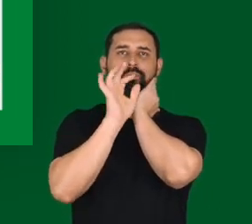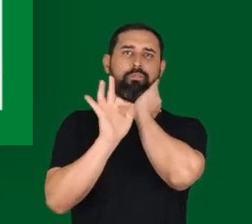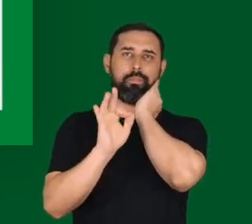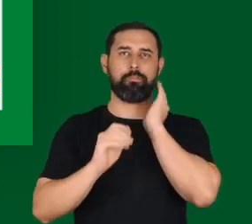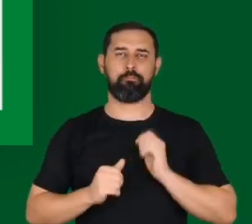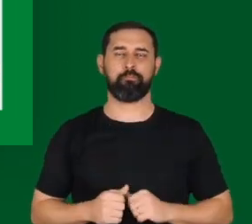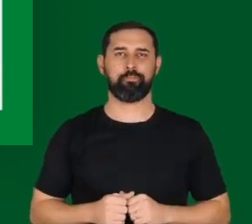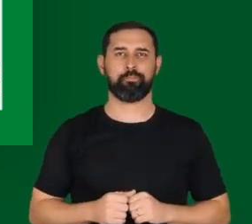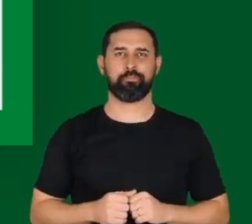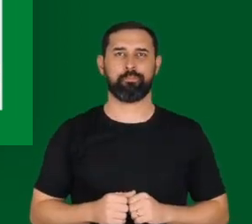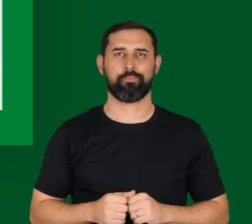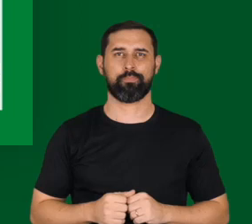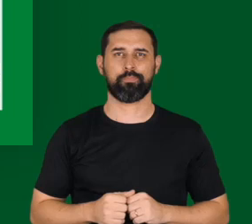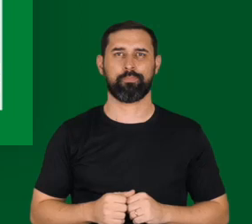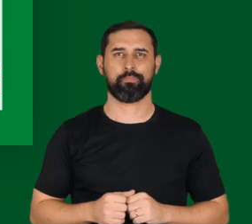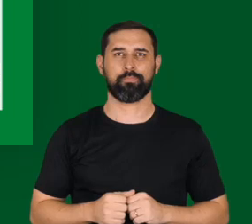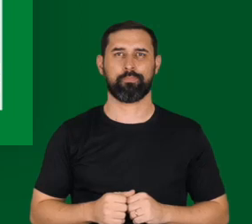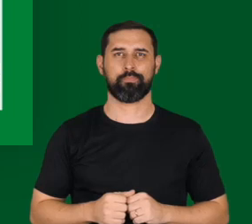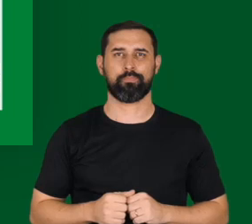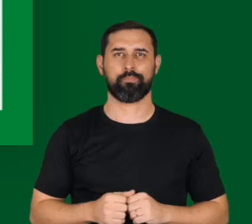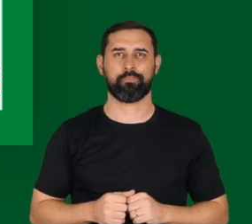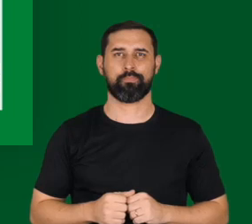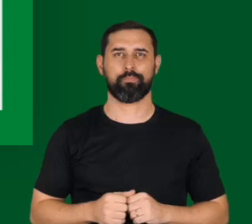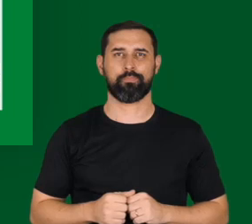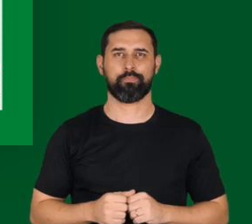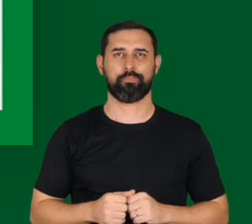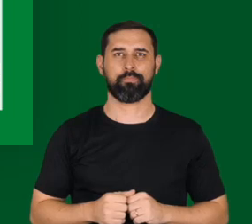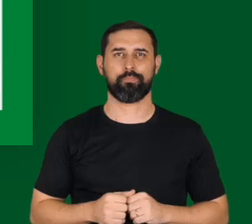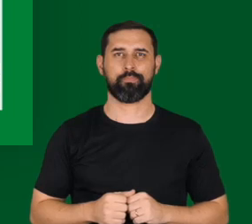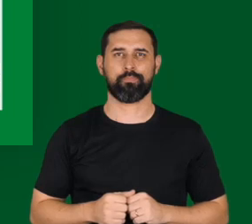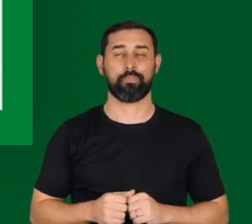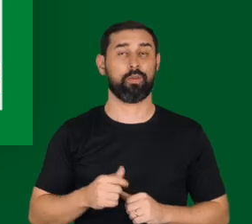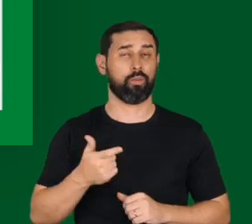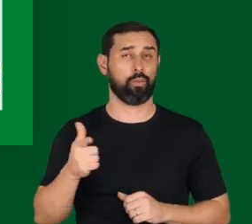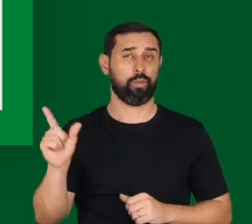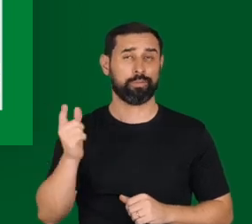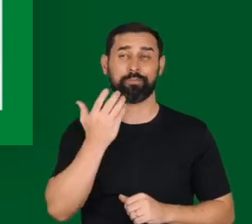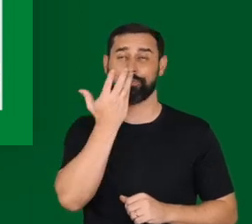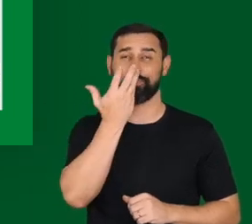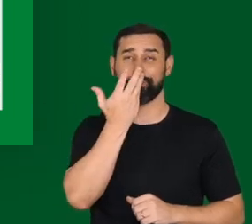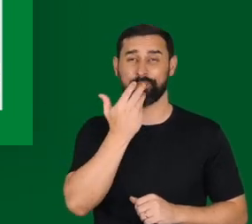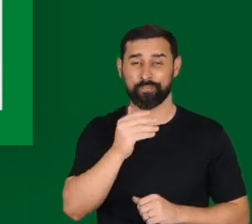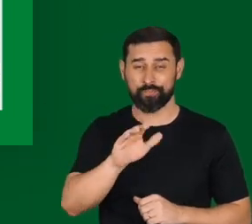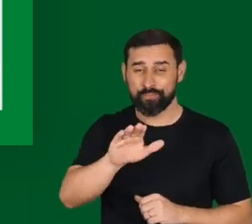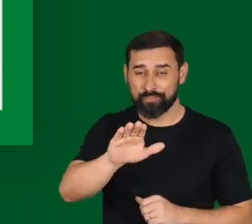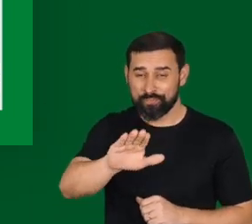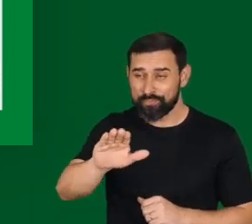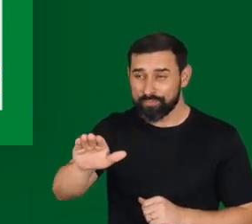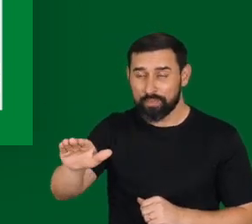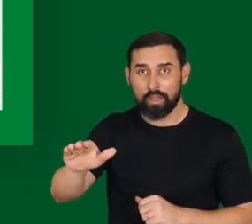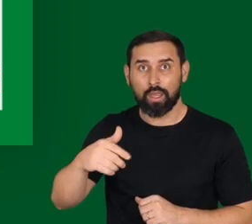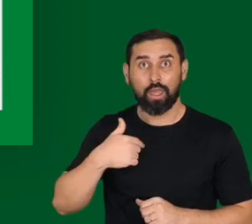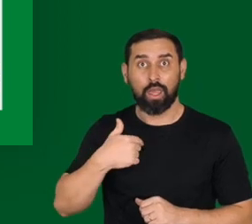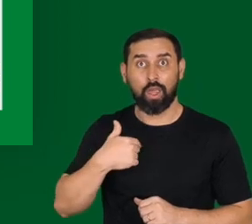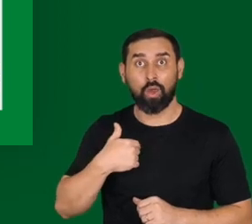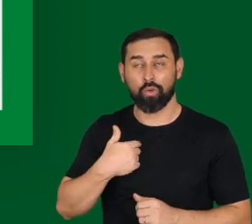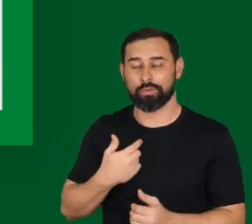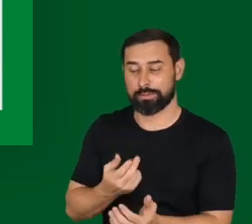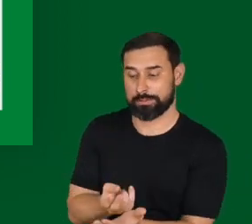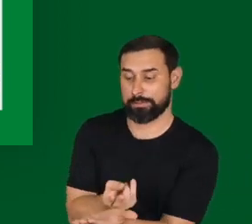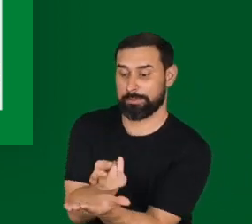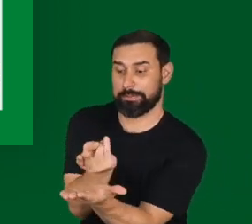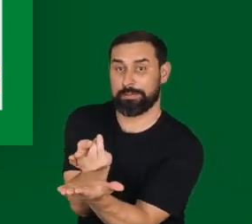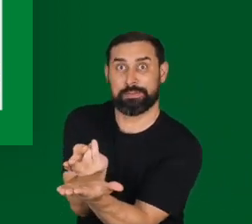cervical. Então, faz parte do A. Se tratando de paciente pediátrico, quando eu vou pensar